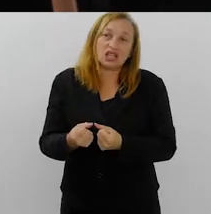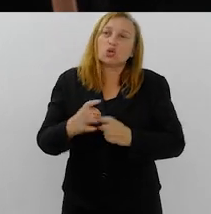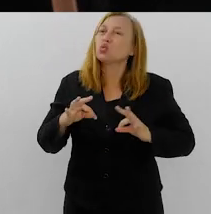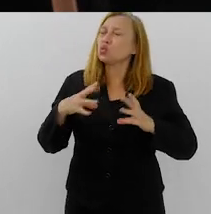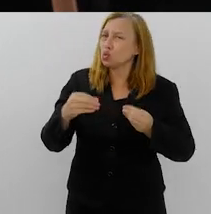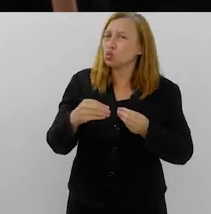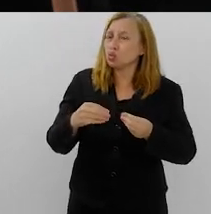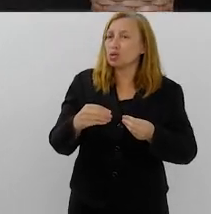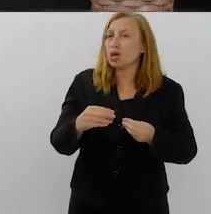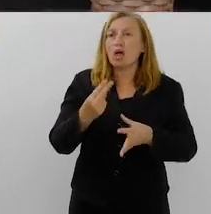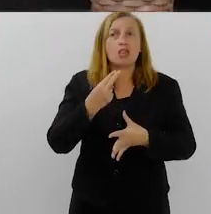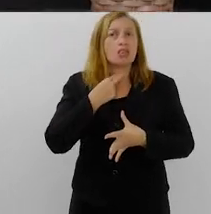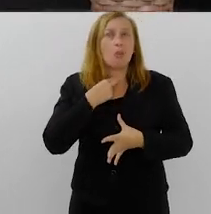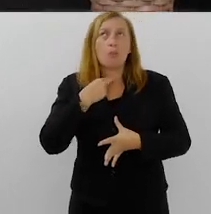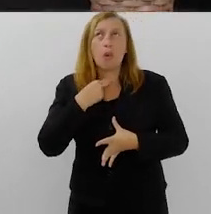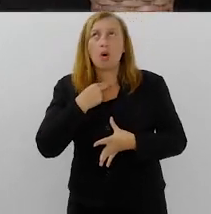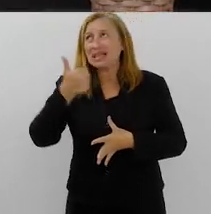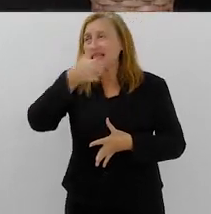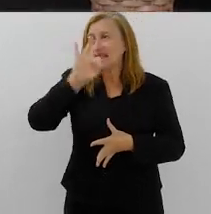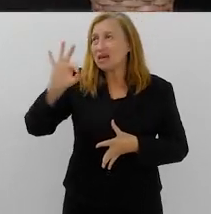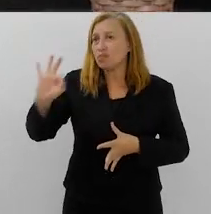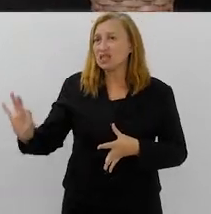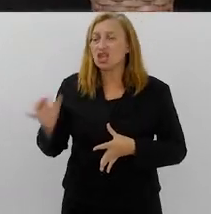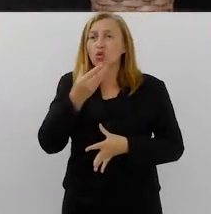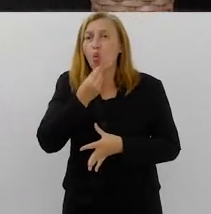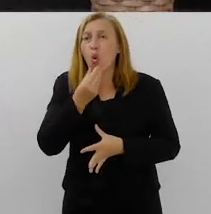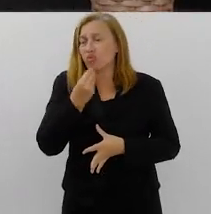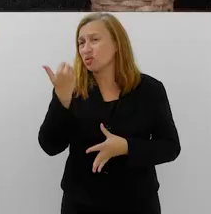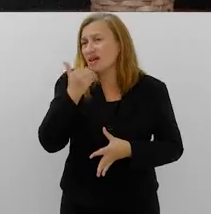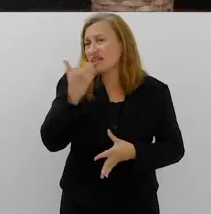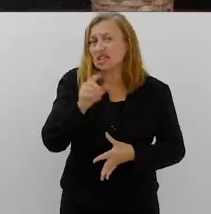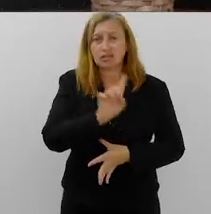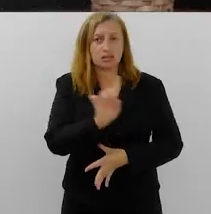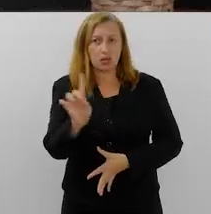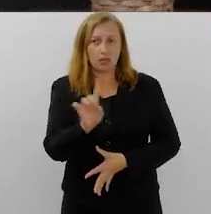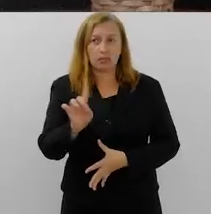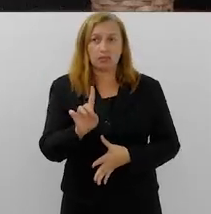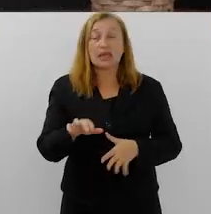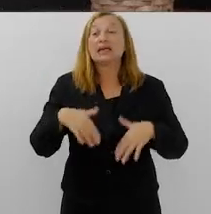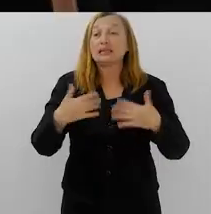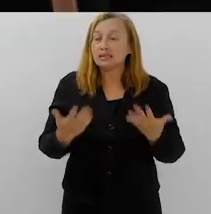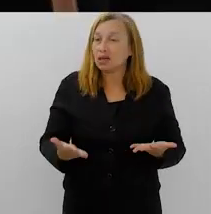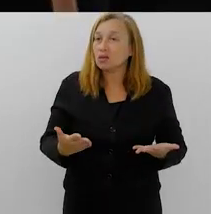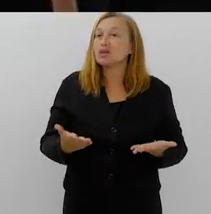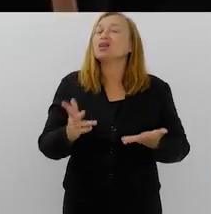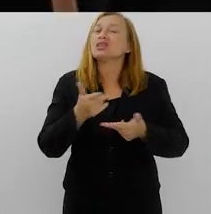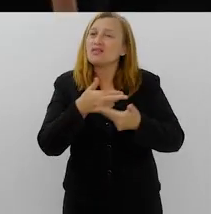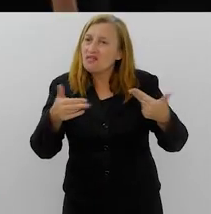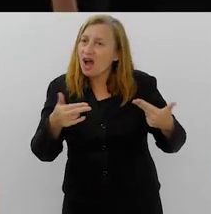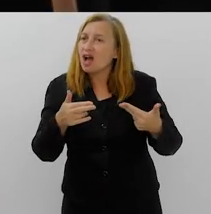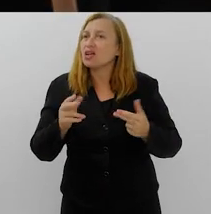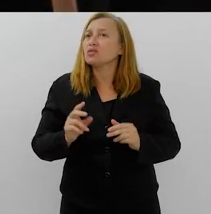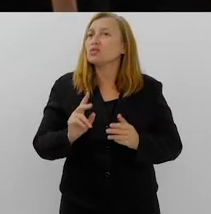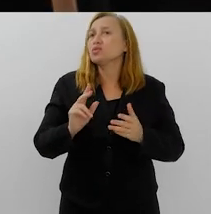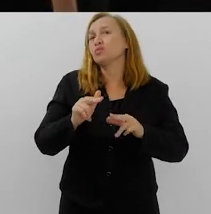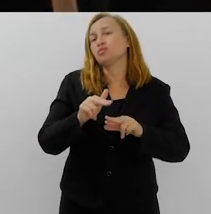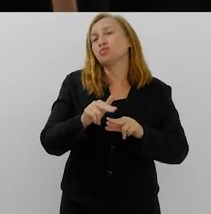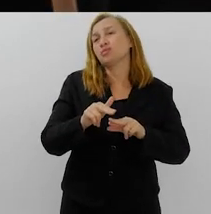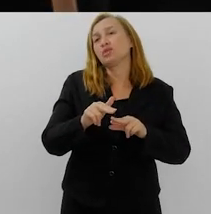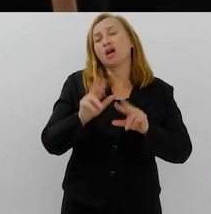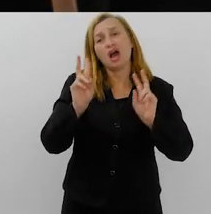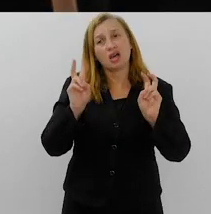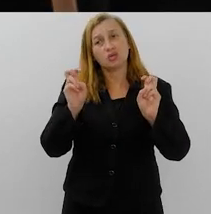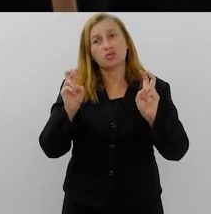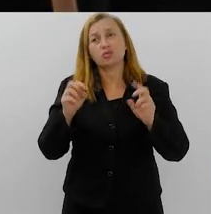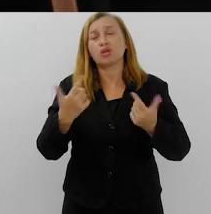isso né a gente não pode aqui dizer que 100% dos homens são Canárias né então assim Existem várias situações